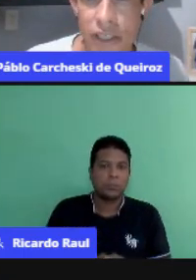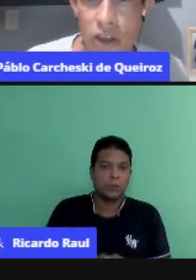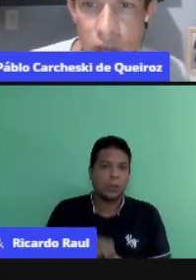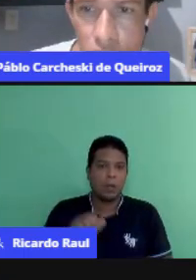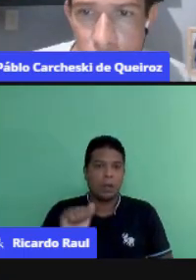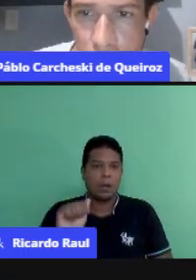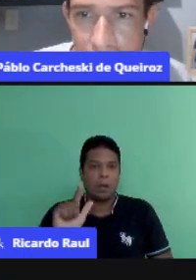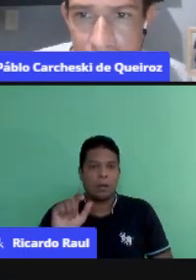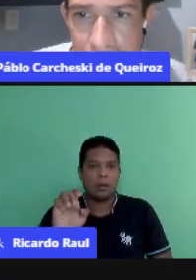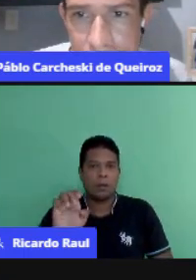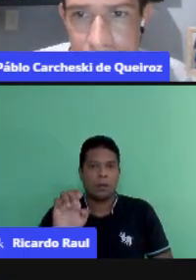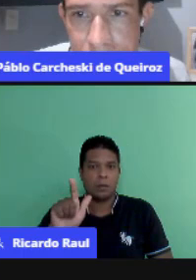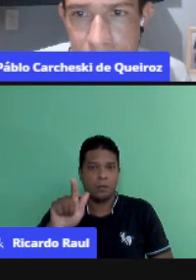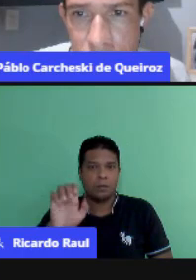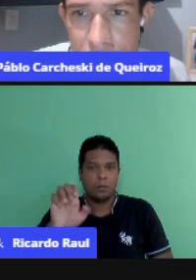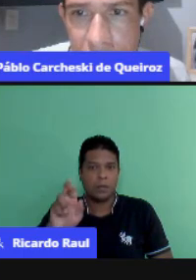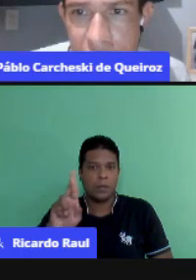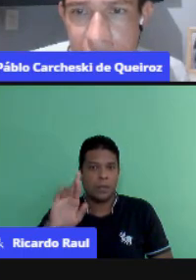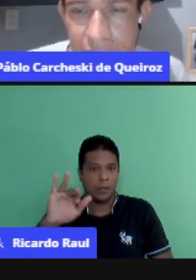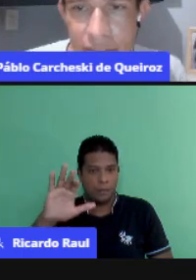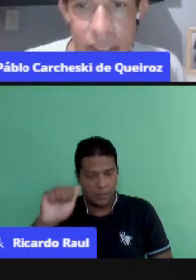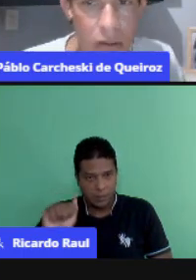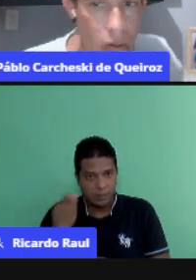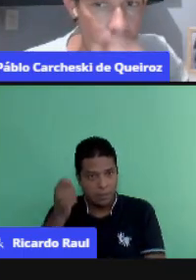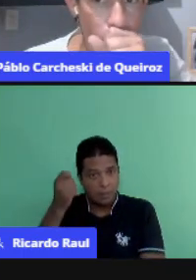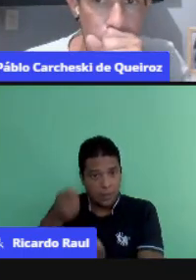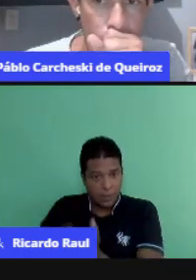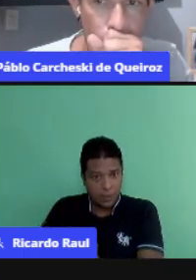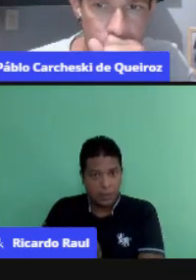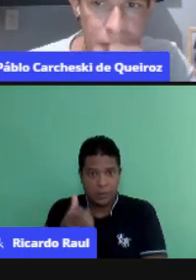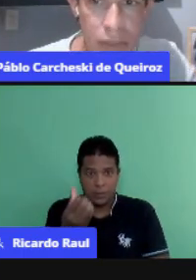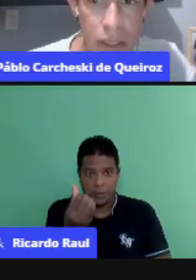situação seria, né, o valor que eu vou pagar seriam R$6, né?